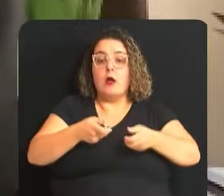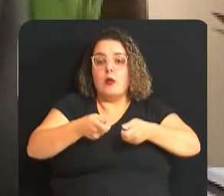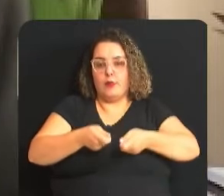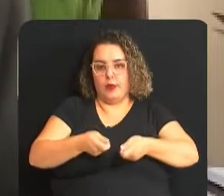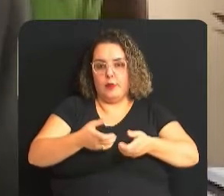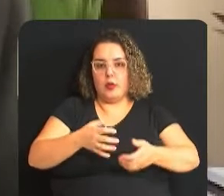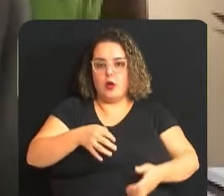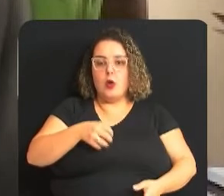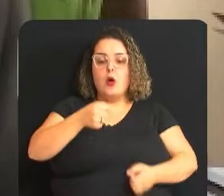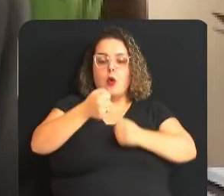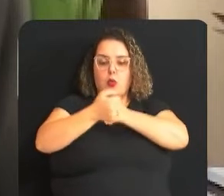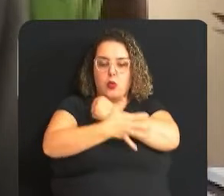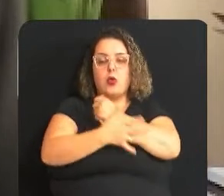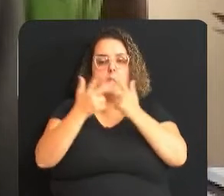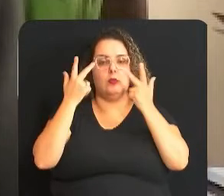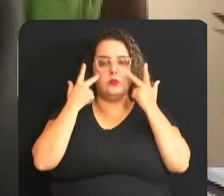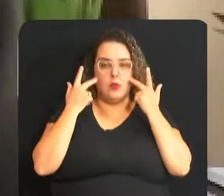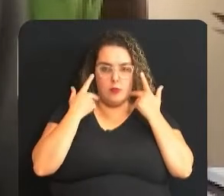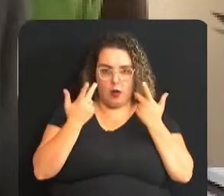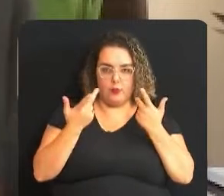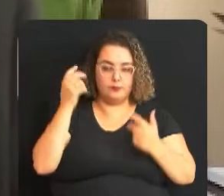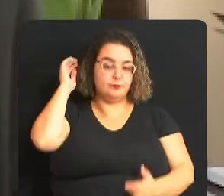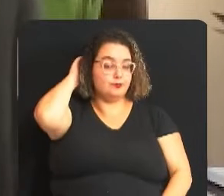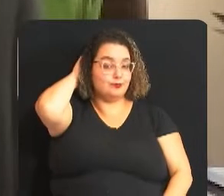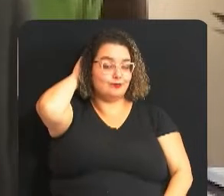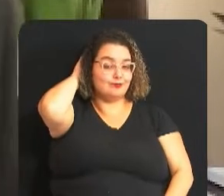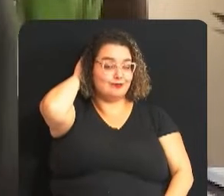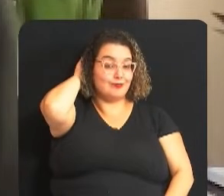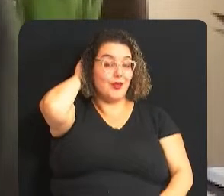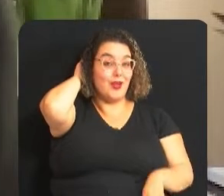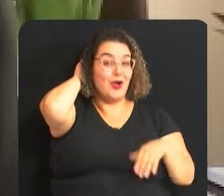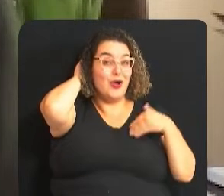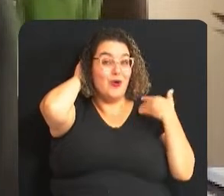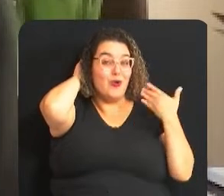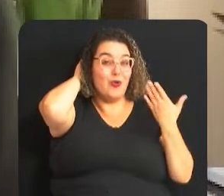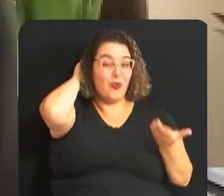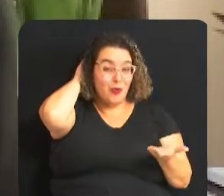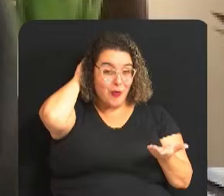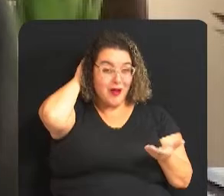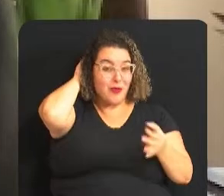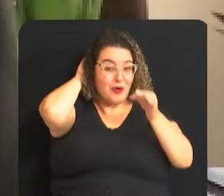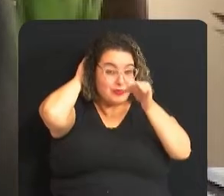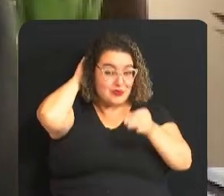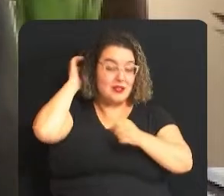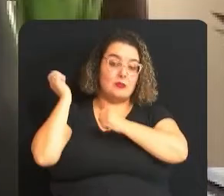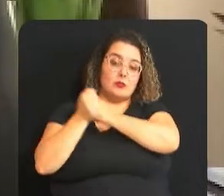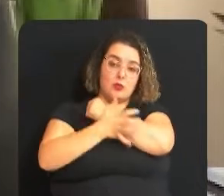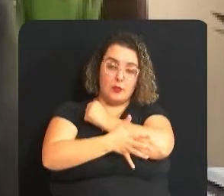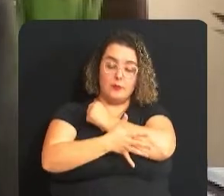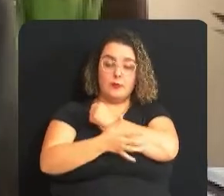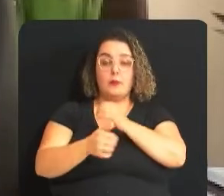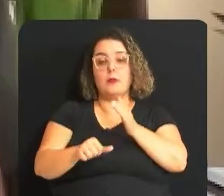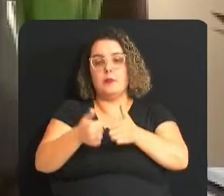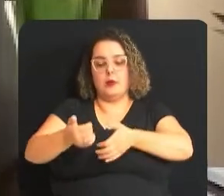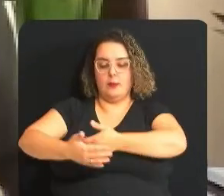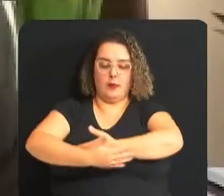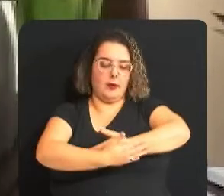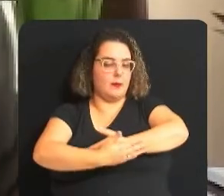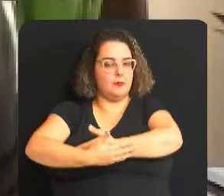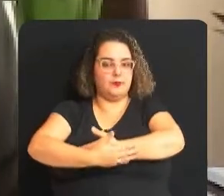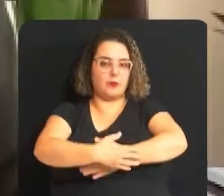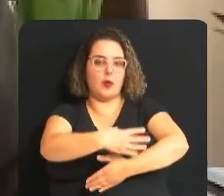uma evacuação normal. Qual é o correto da gente evacuar? Primeiro, um bebezinho. O bebê